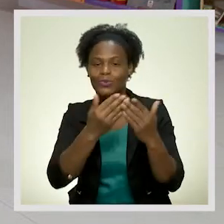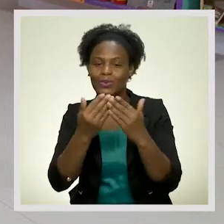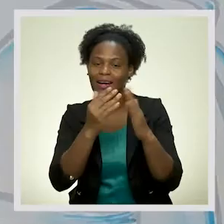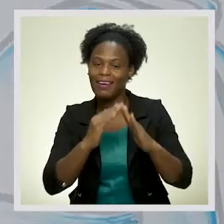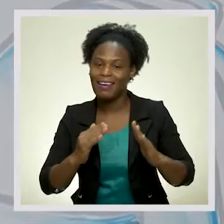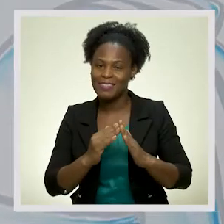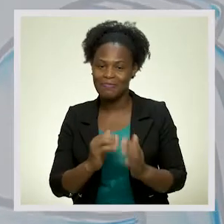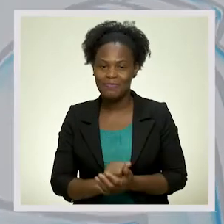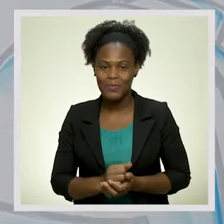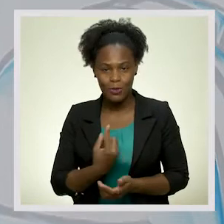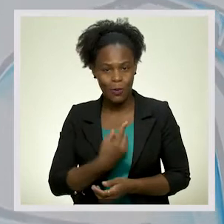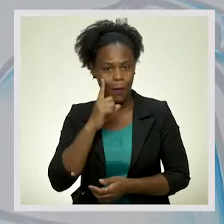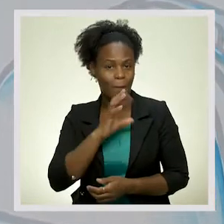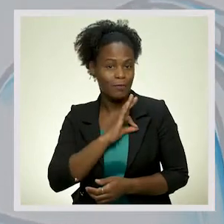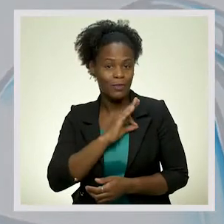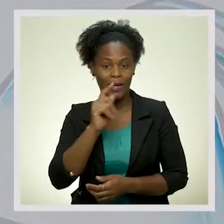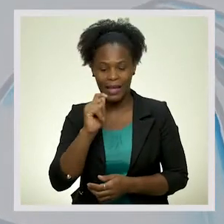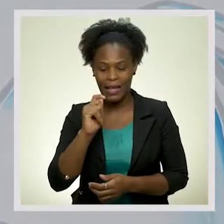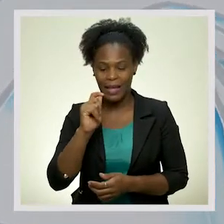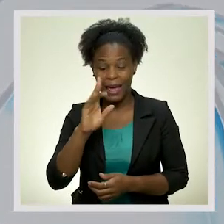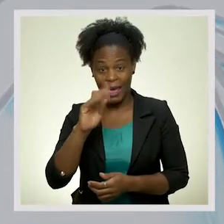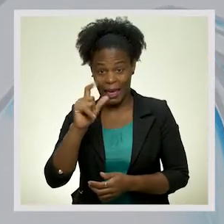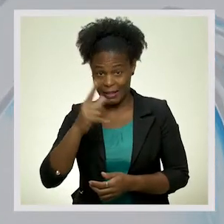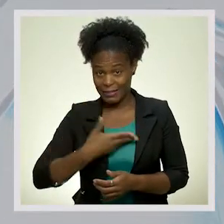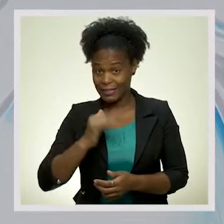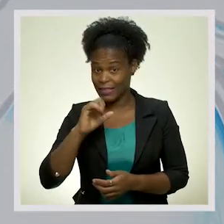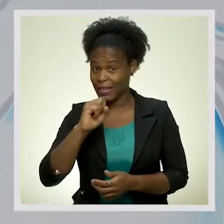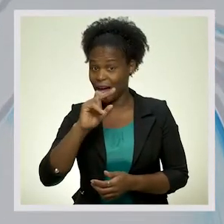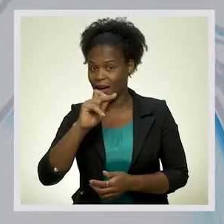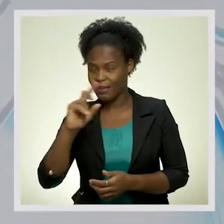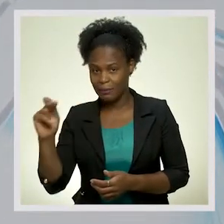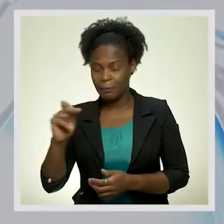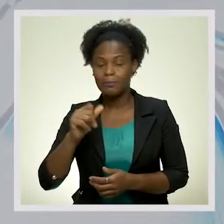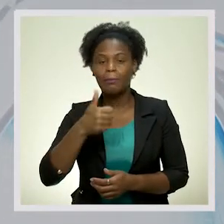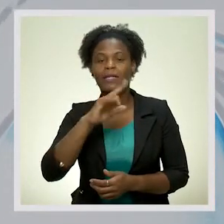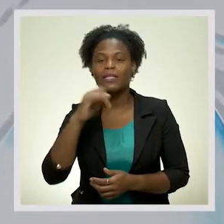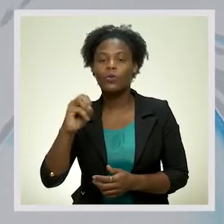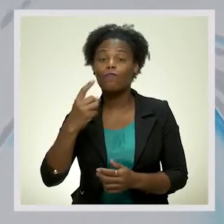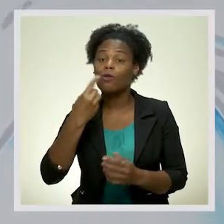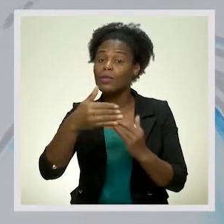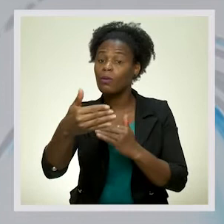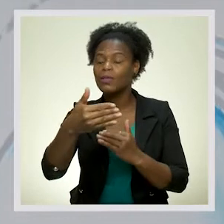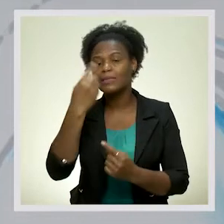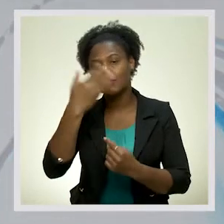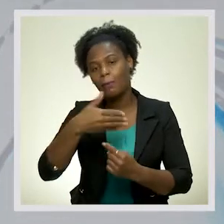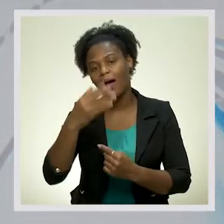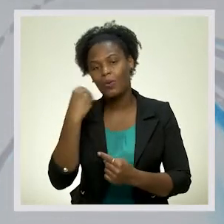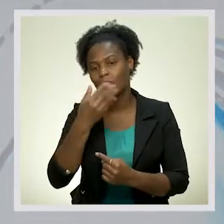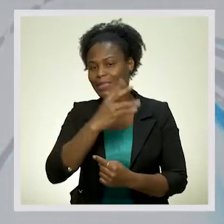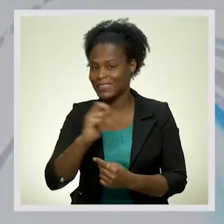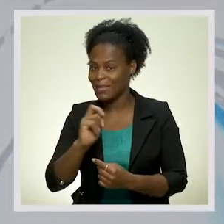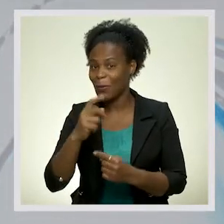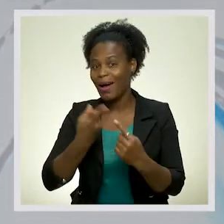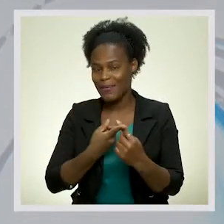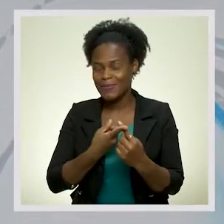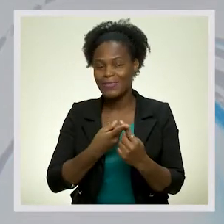Casa. Eu sou a professora Eldegarda Brito, vou estar durante algumas semanas com os alunos do terceiro ano.